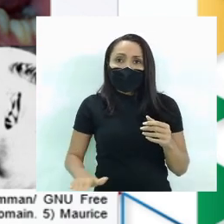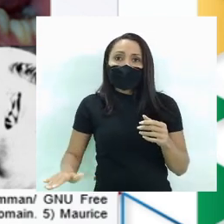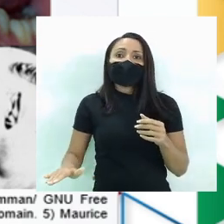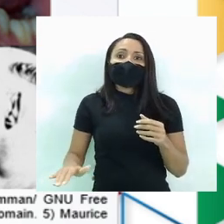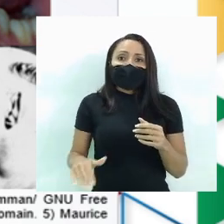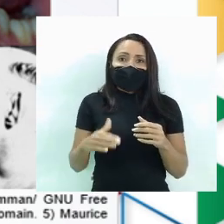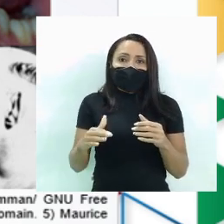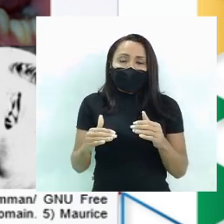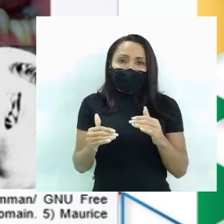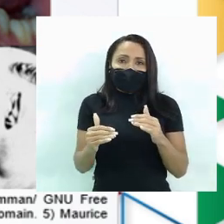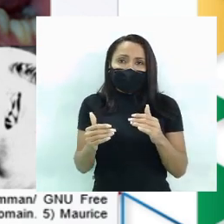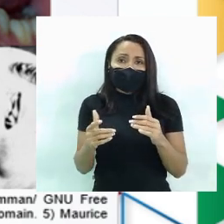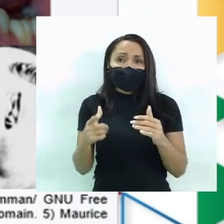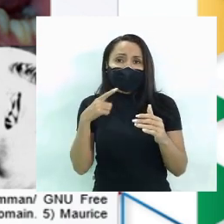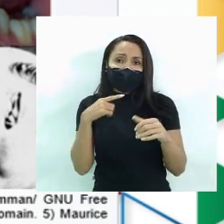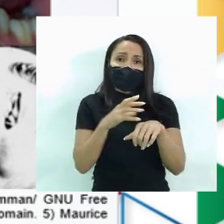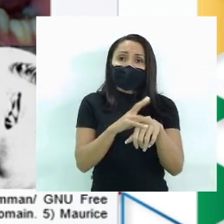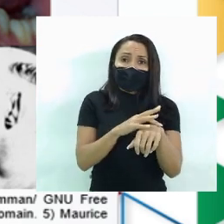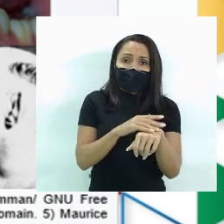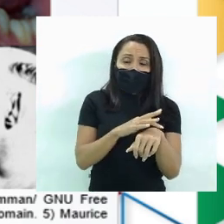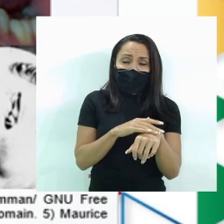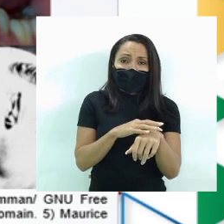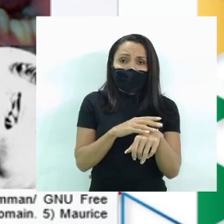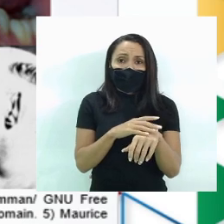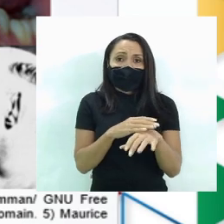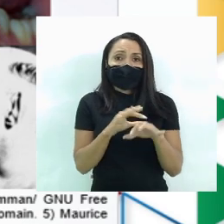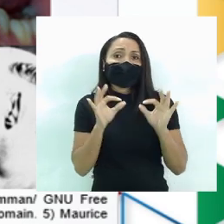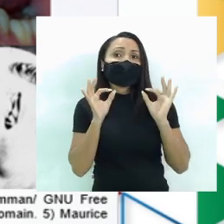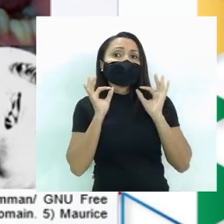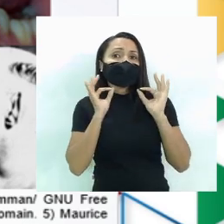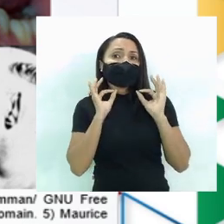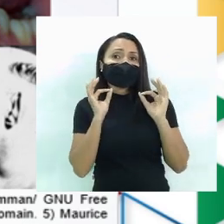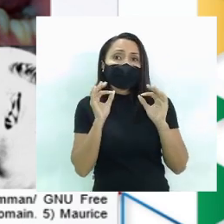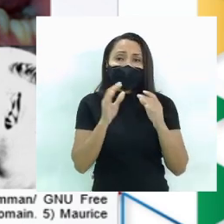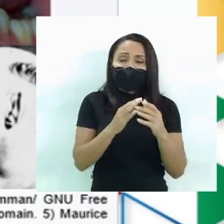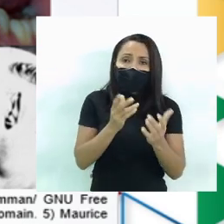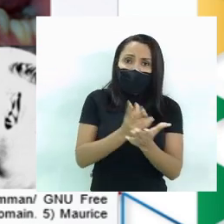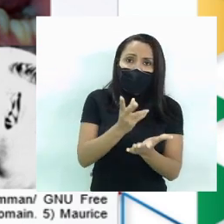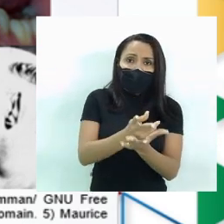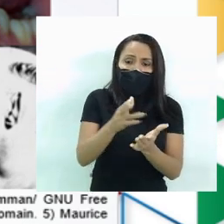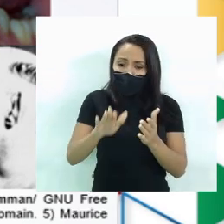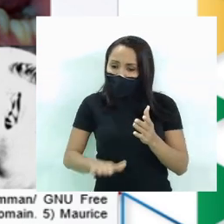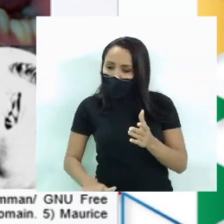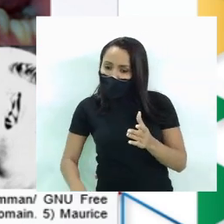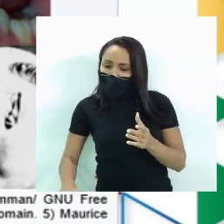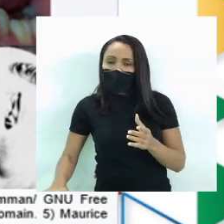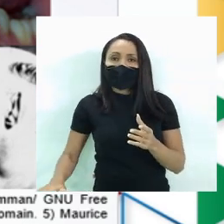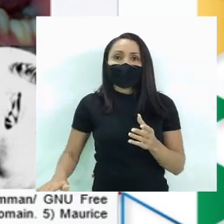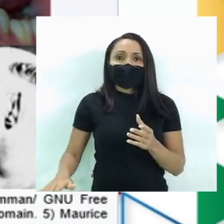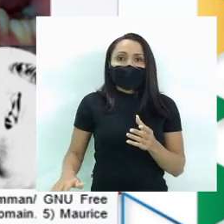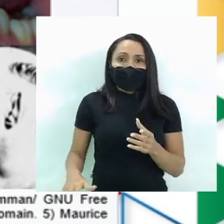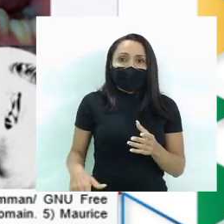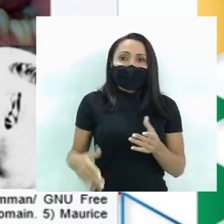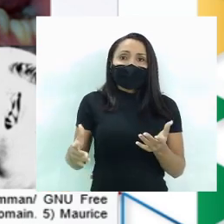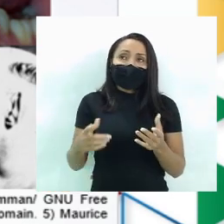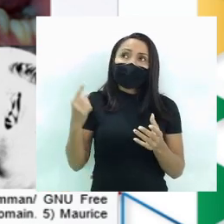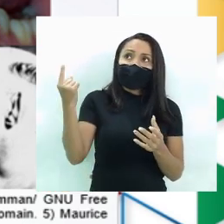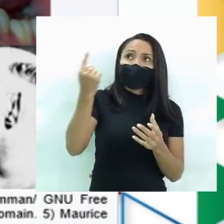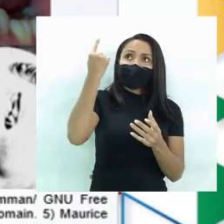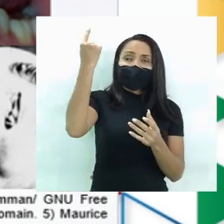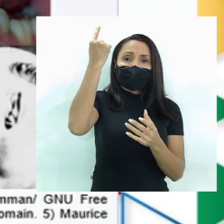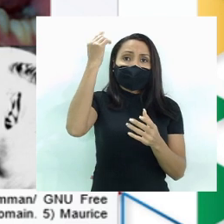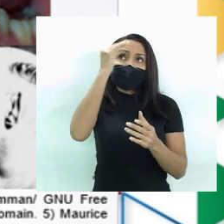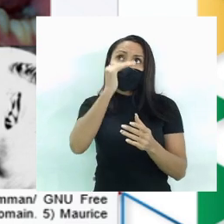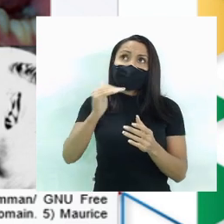têm essa doença através da hipófise e ficam anãs. Tem o gigantismo, não é? Que então, são provocadas também por